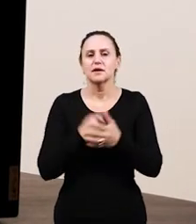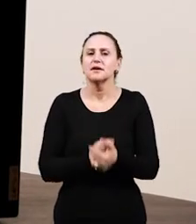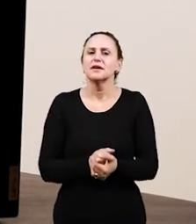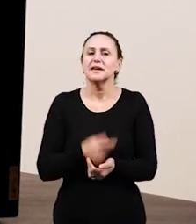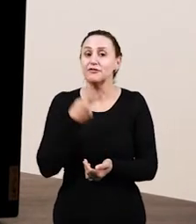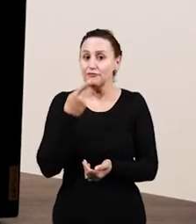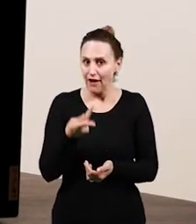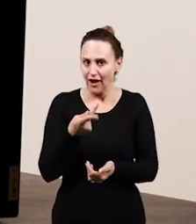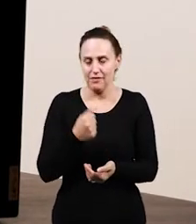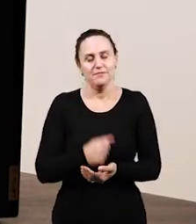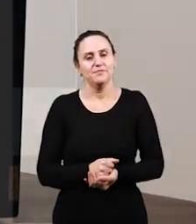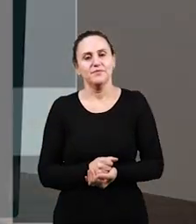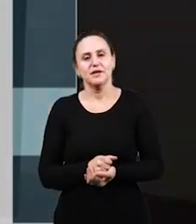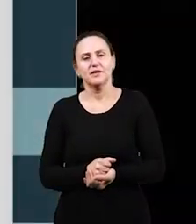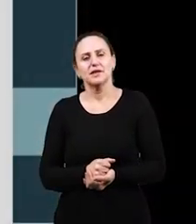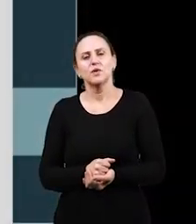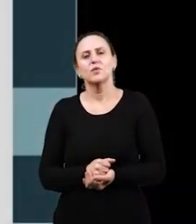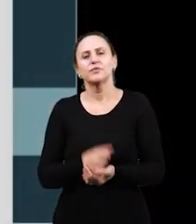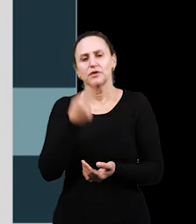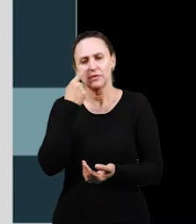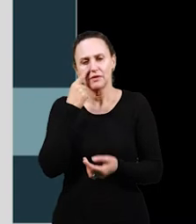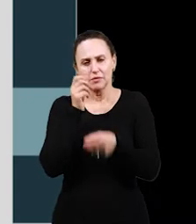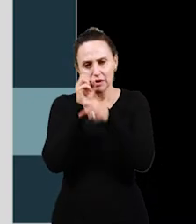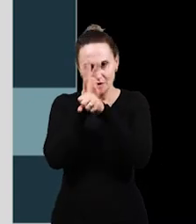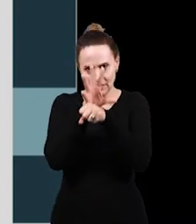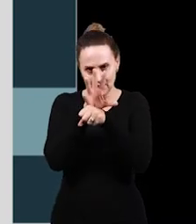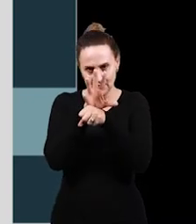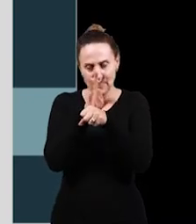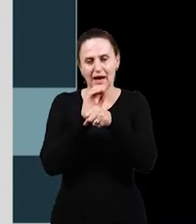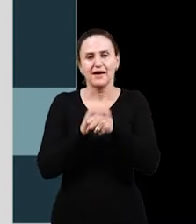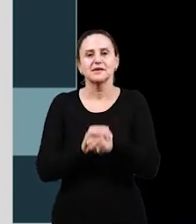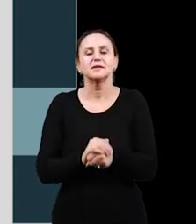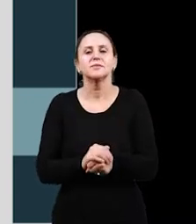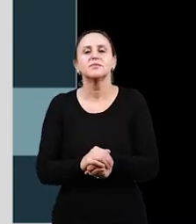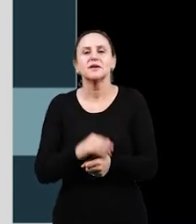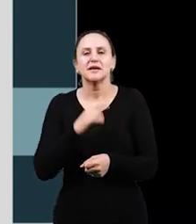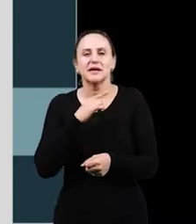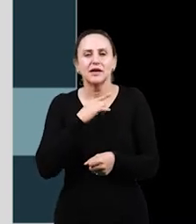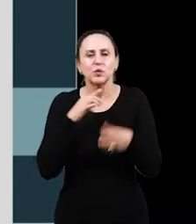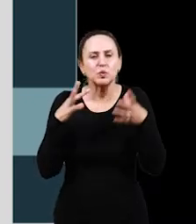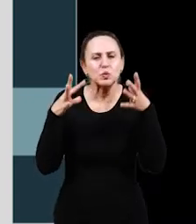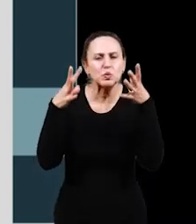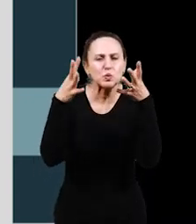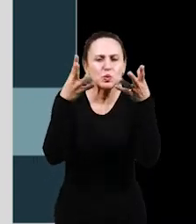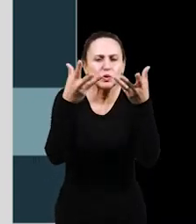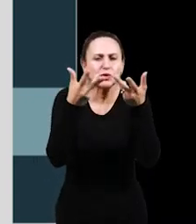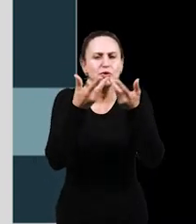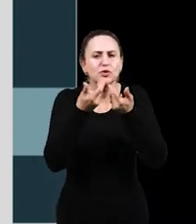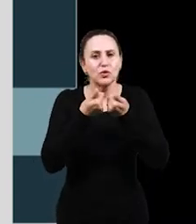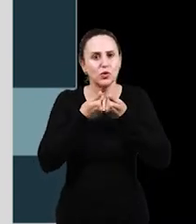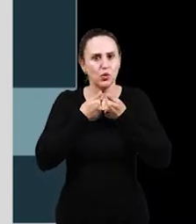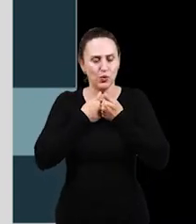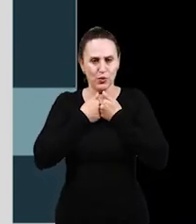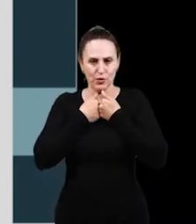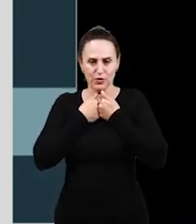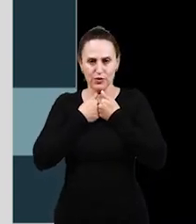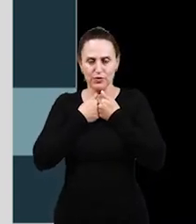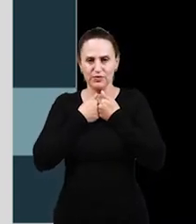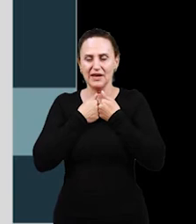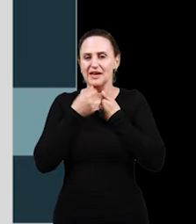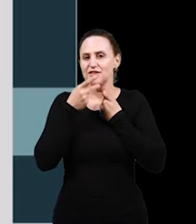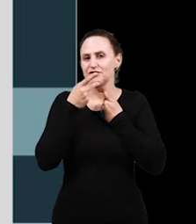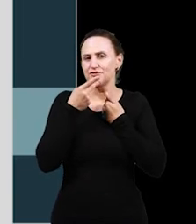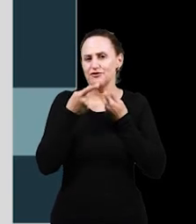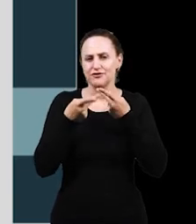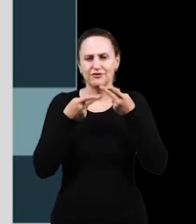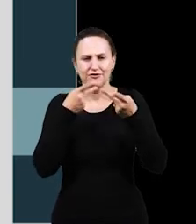aí na no slide na linguagem da forma com todo como um todo e ele vai dizer que a linguagem a